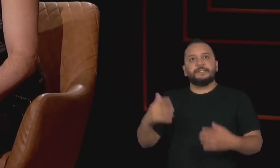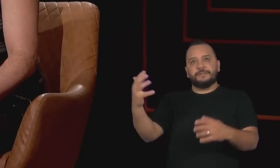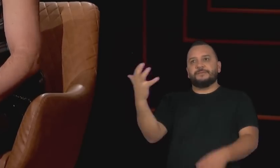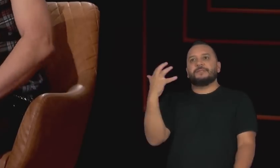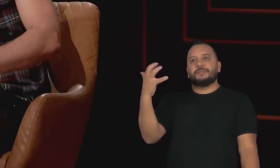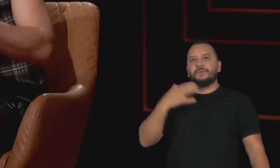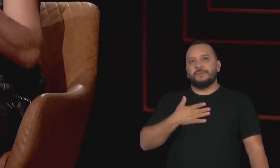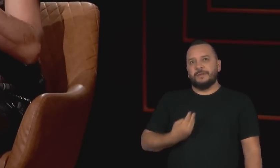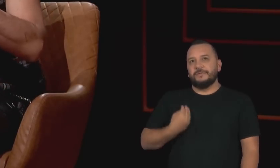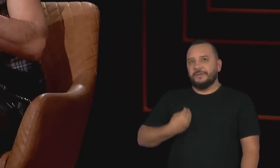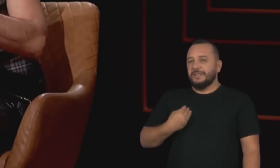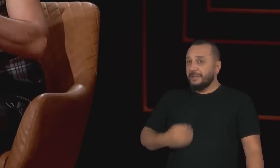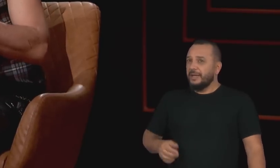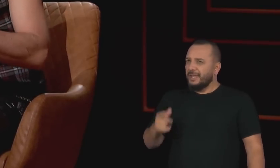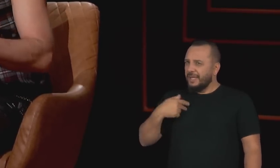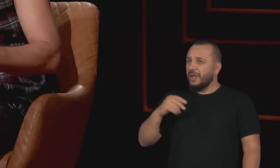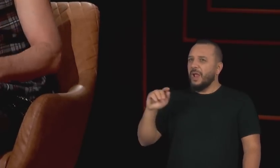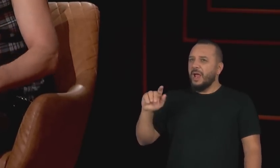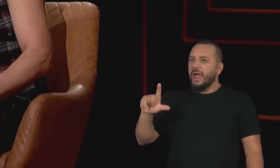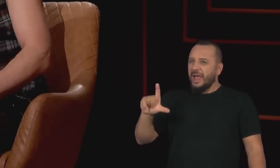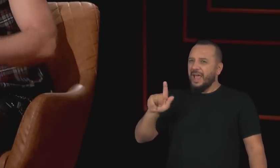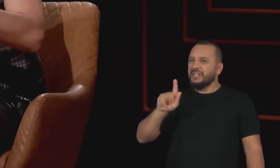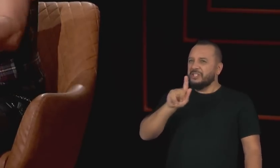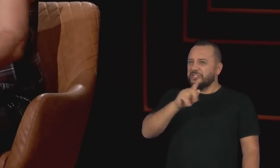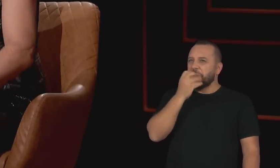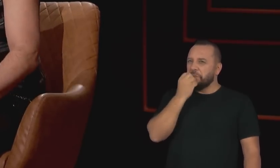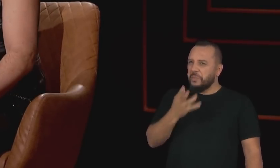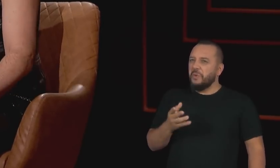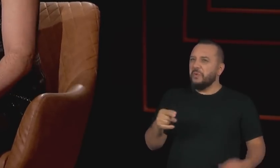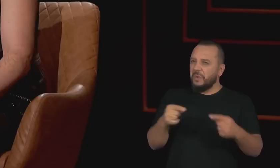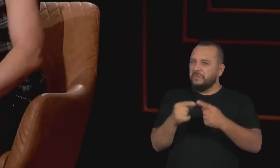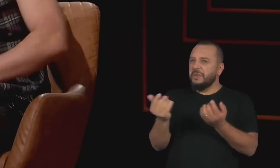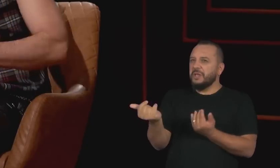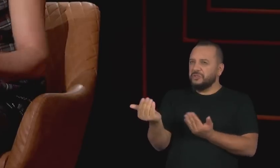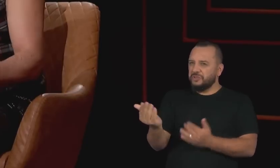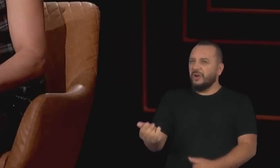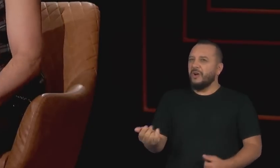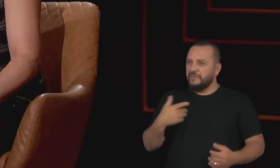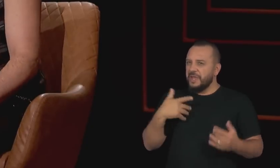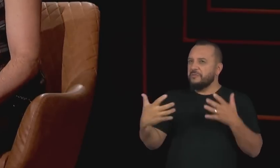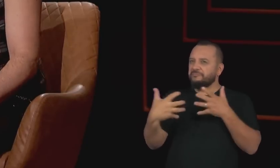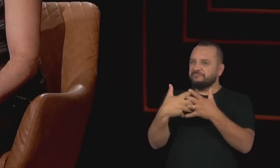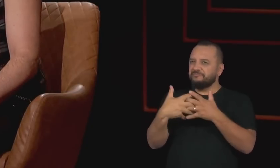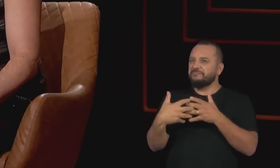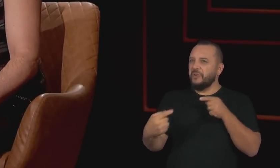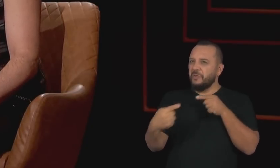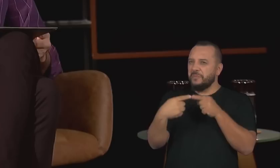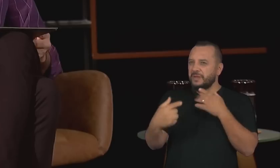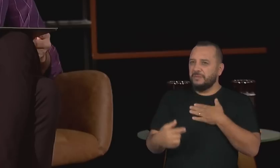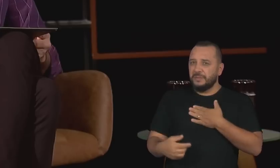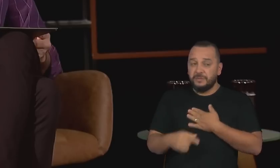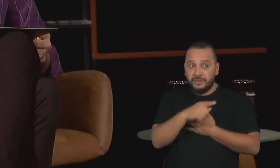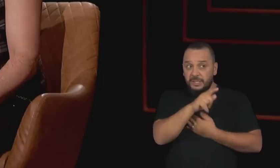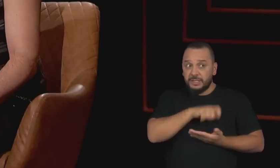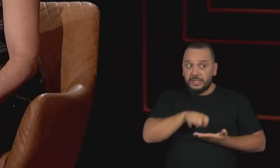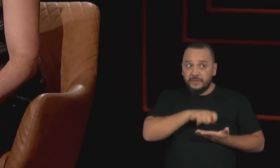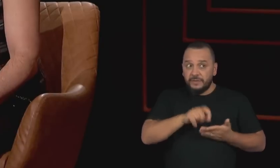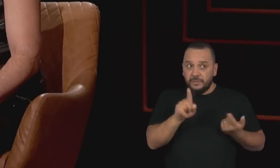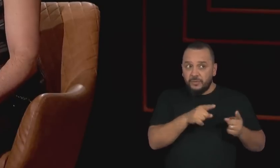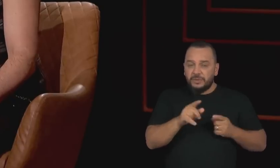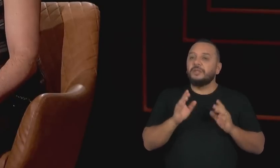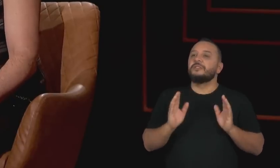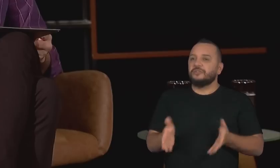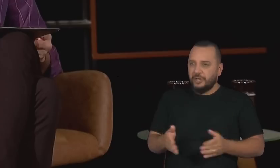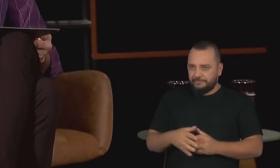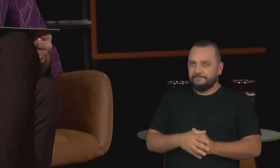muito. Assim, eu achei uma linguagem muito direta, jovial, sabe? Eu me identifiquei com a coisa. Você já compunha? Já.